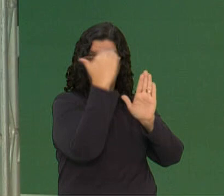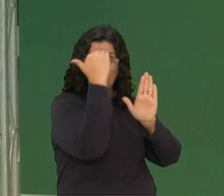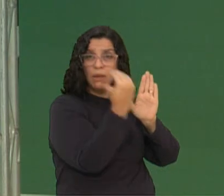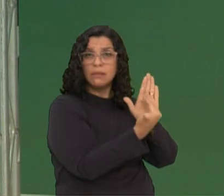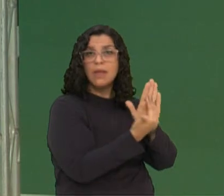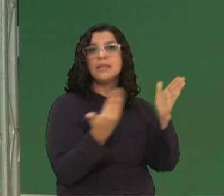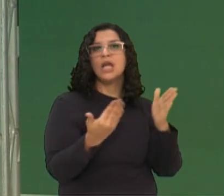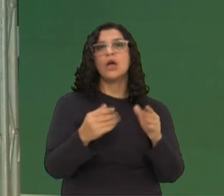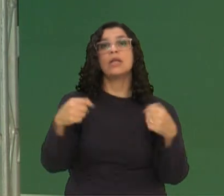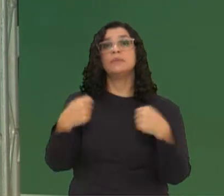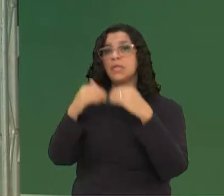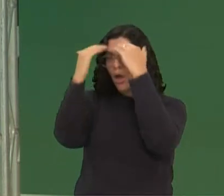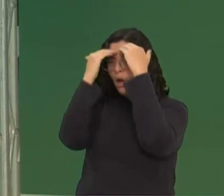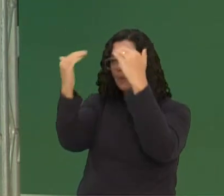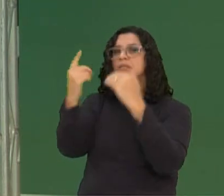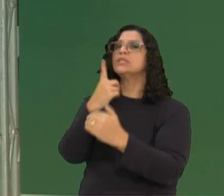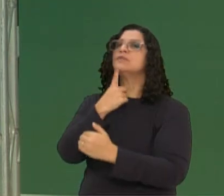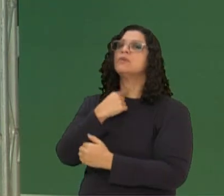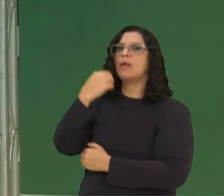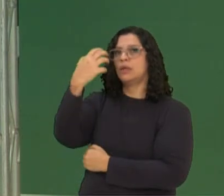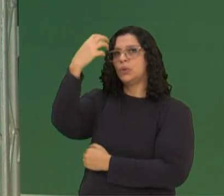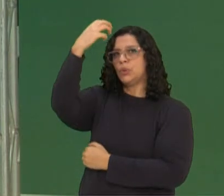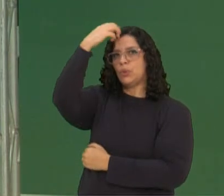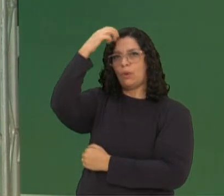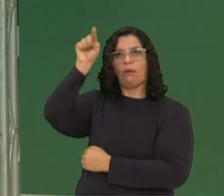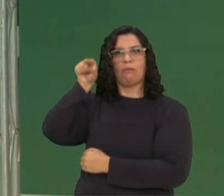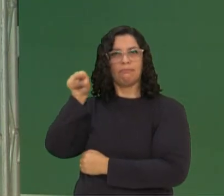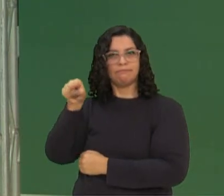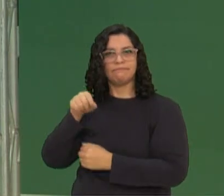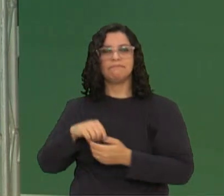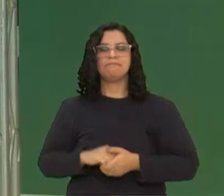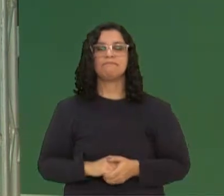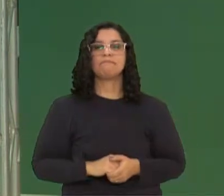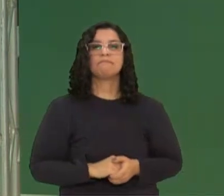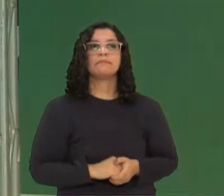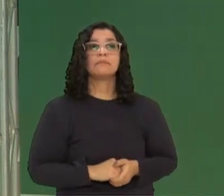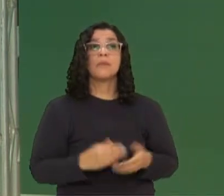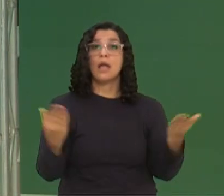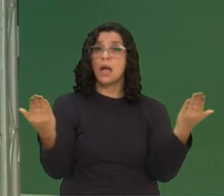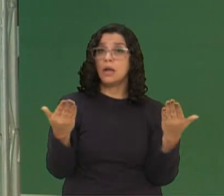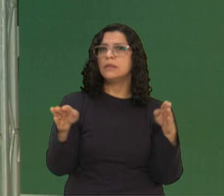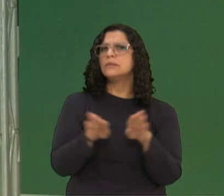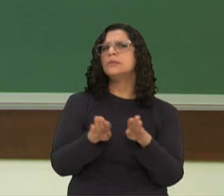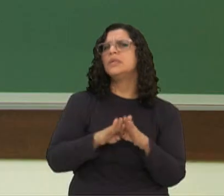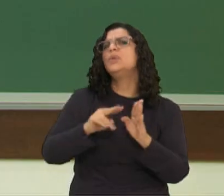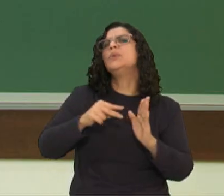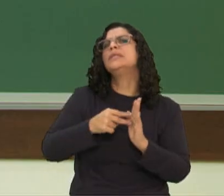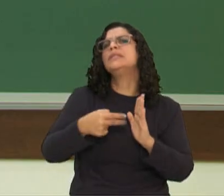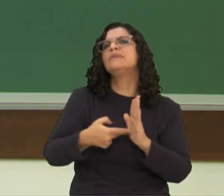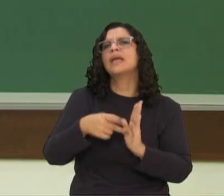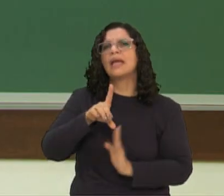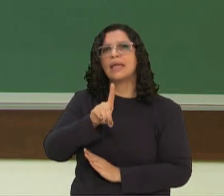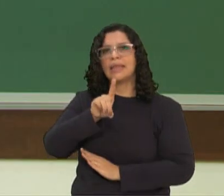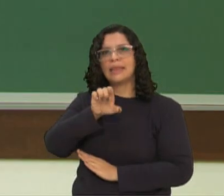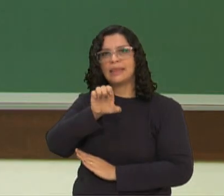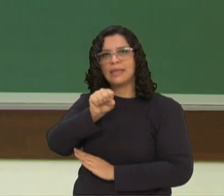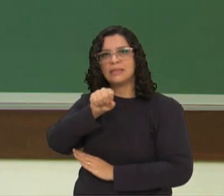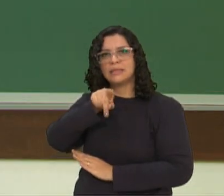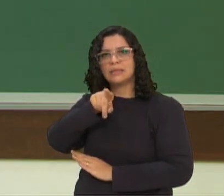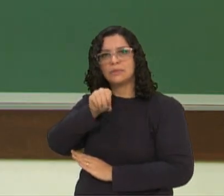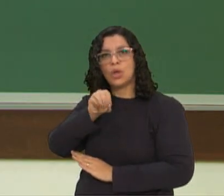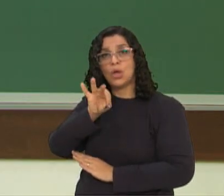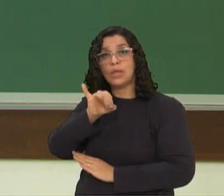que seguir a vontade do rei. A lei era a vontade do rei. E agora, o que é um despotismo